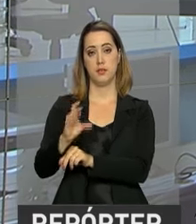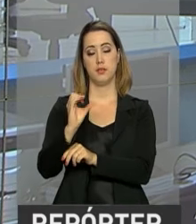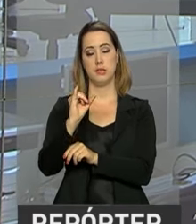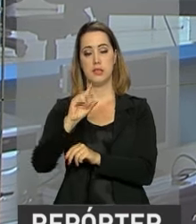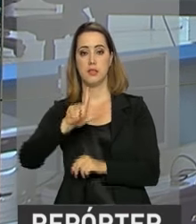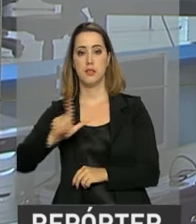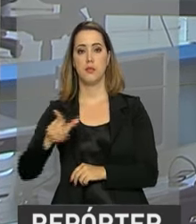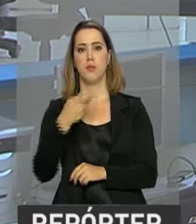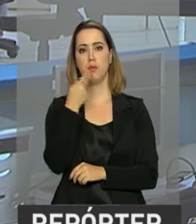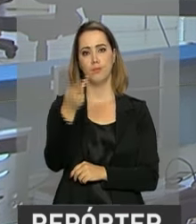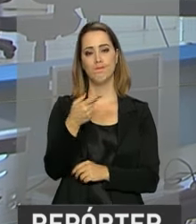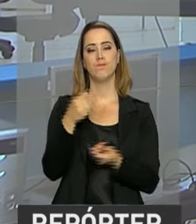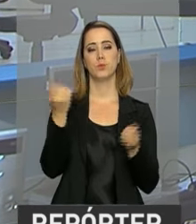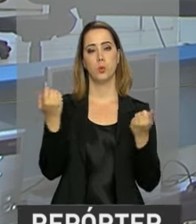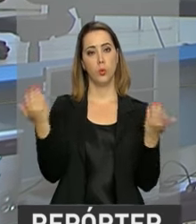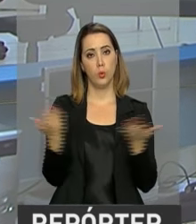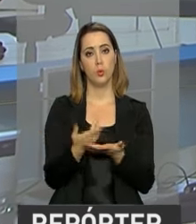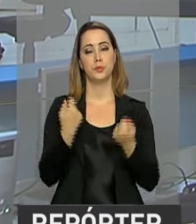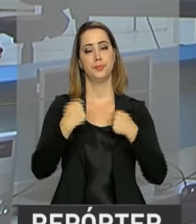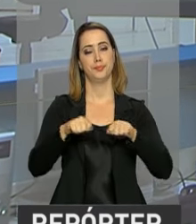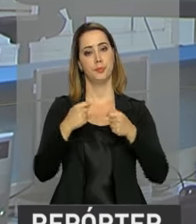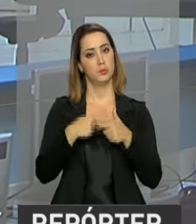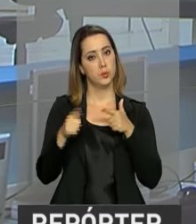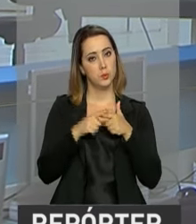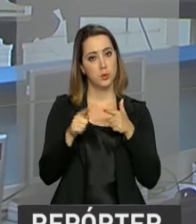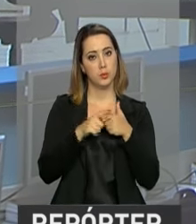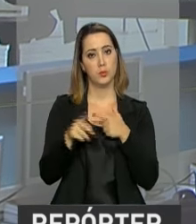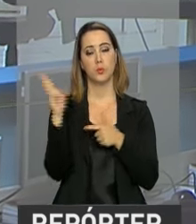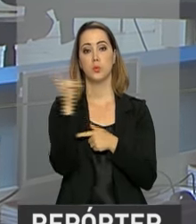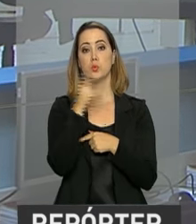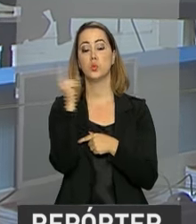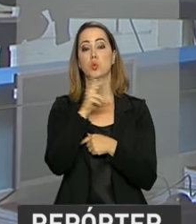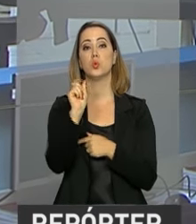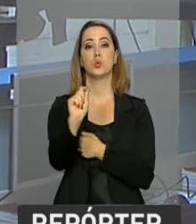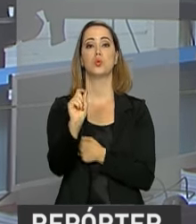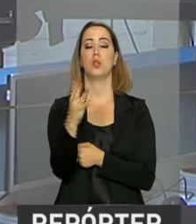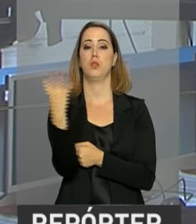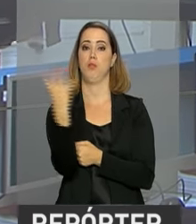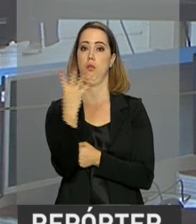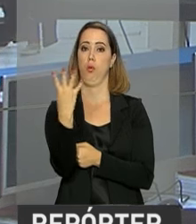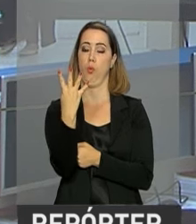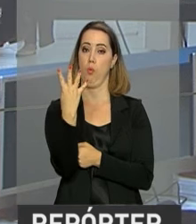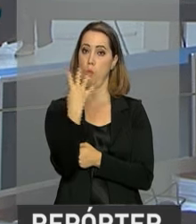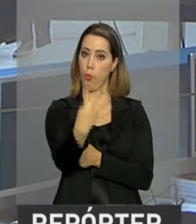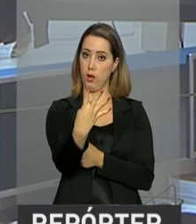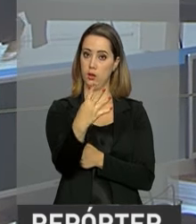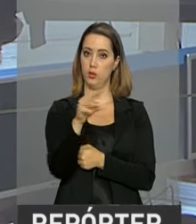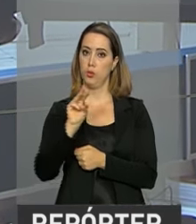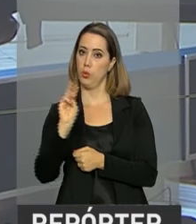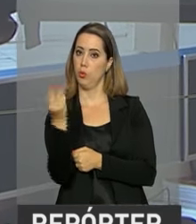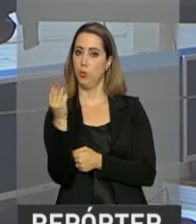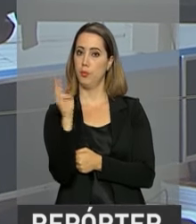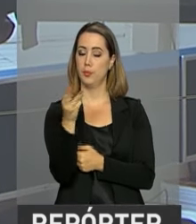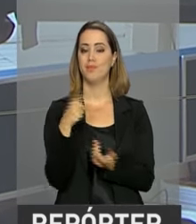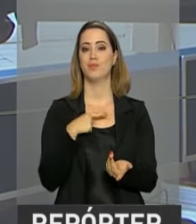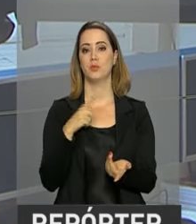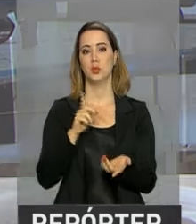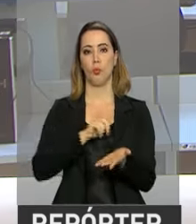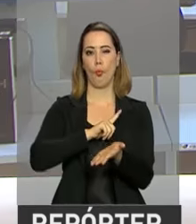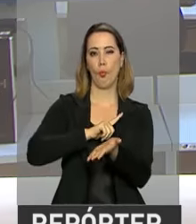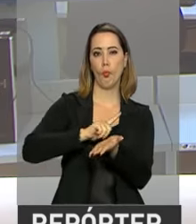atingidas por desastres naturais quatro desses municípios ficam no Maranhão o estado sofre com uma longa